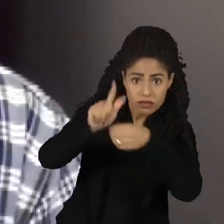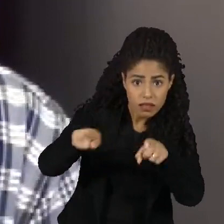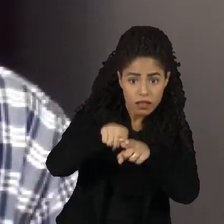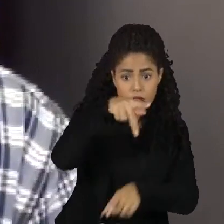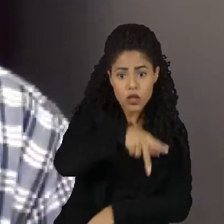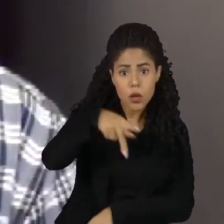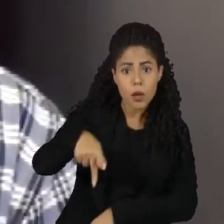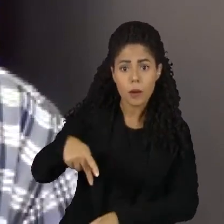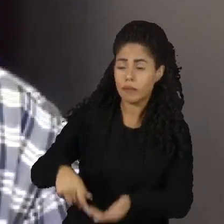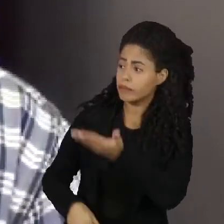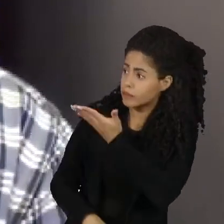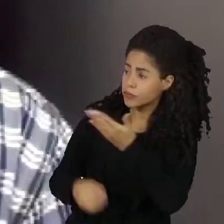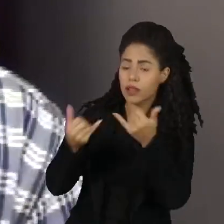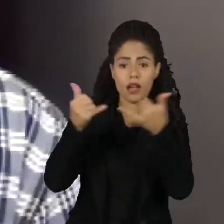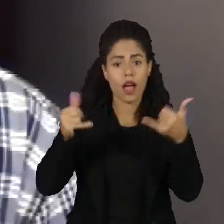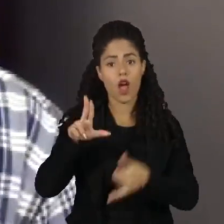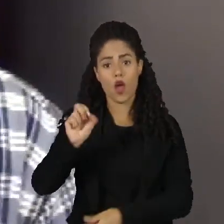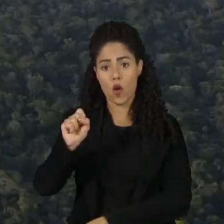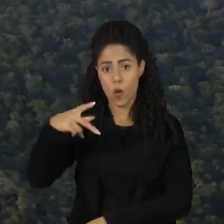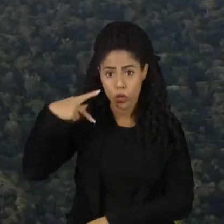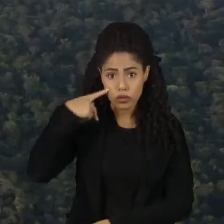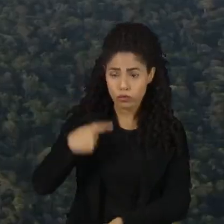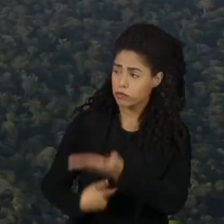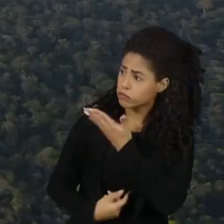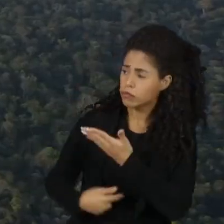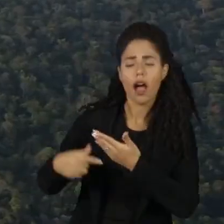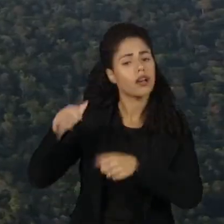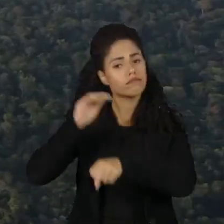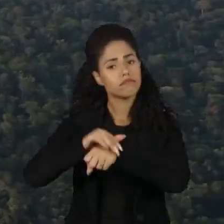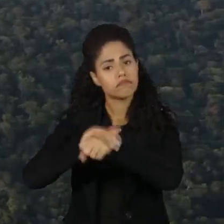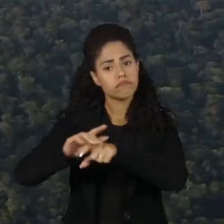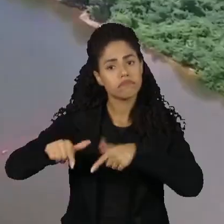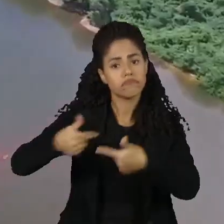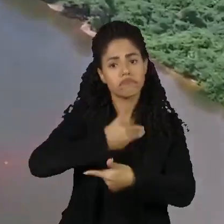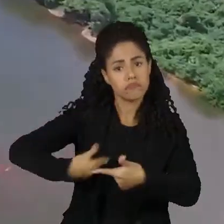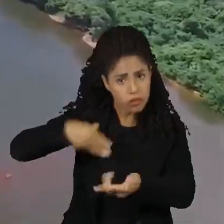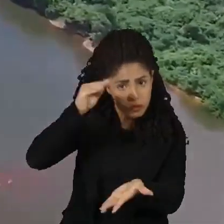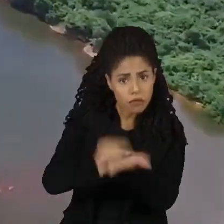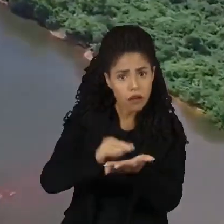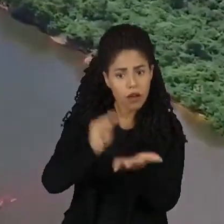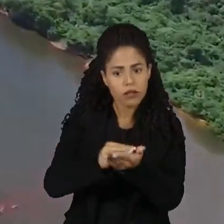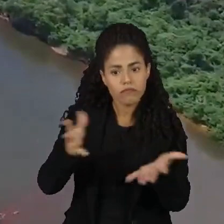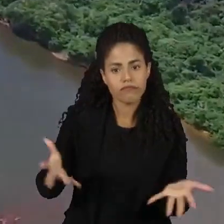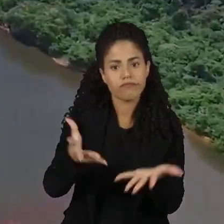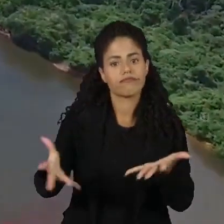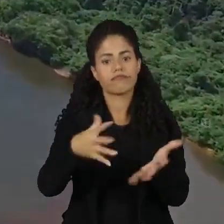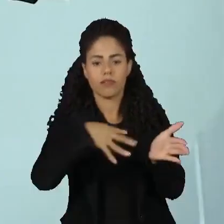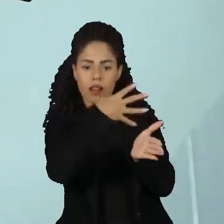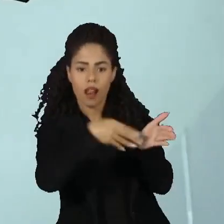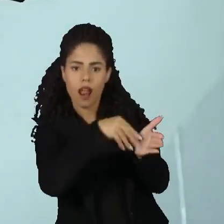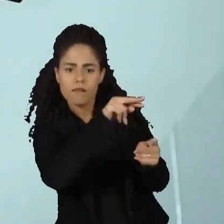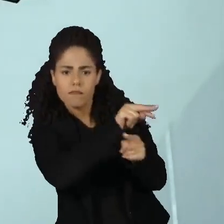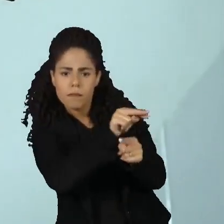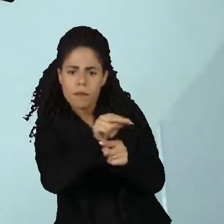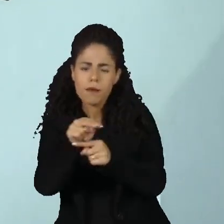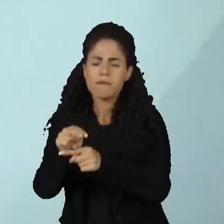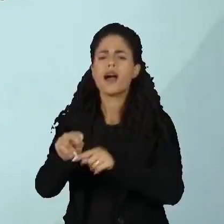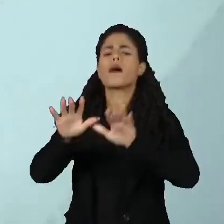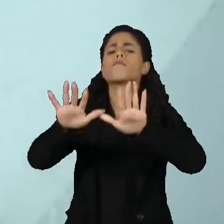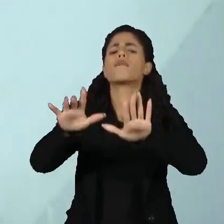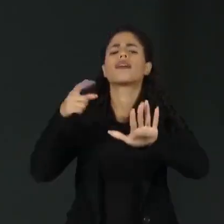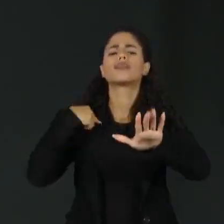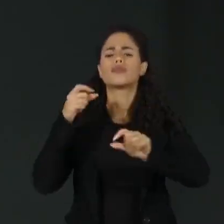Instituto de Energia e Ambiente da USP acredita que políticas públicas são importantes para a preservação do meio ambiente, mas